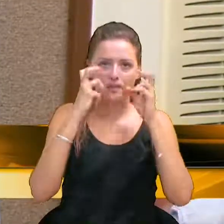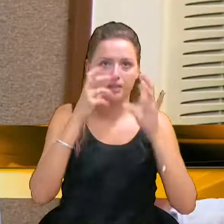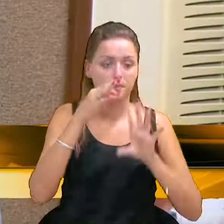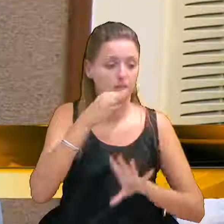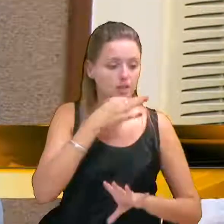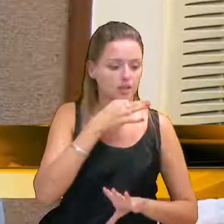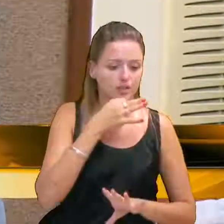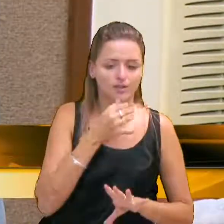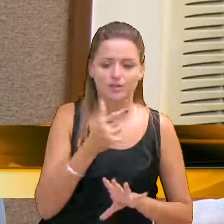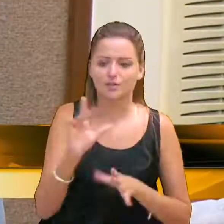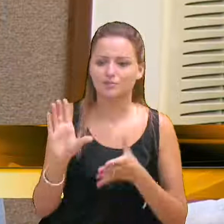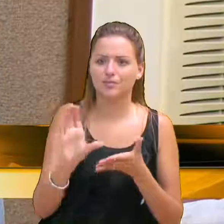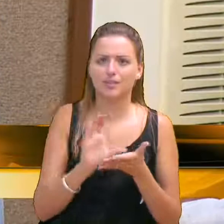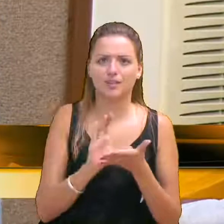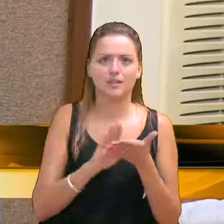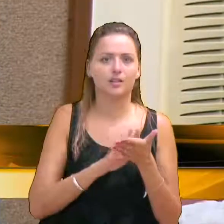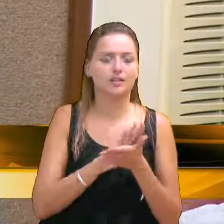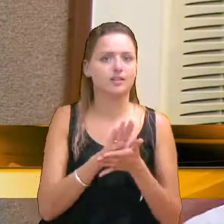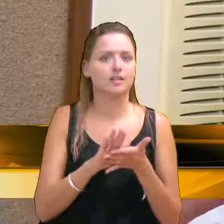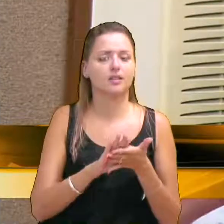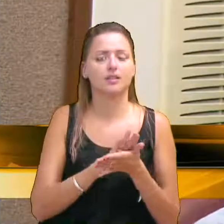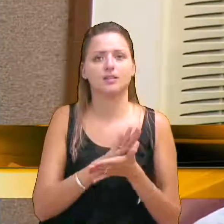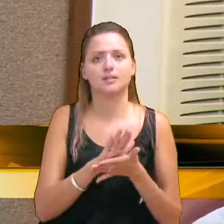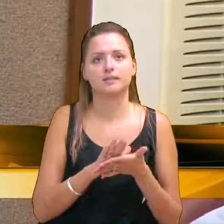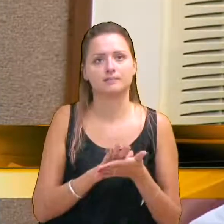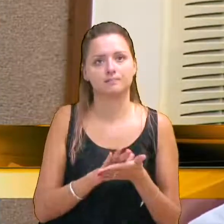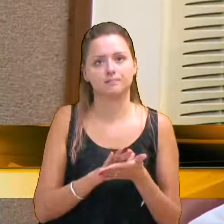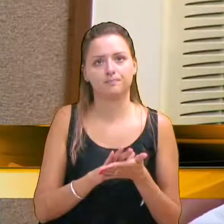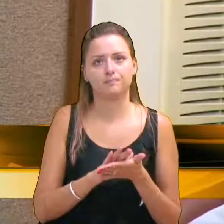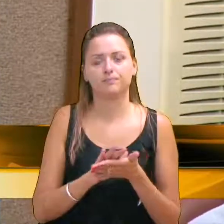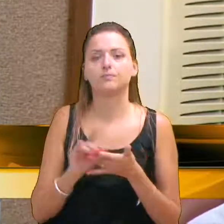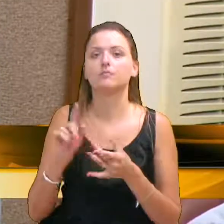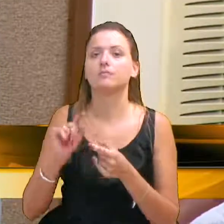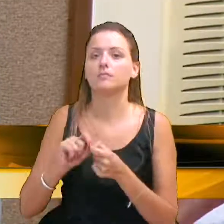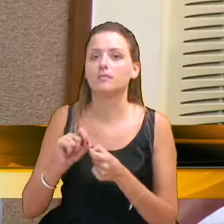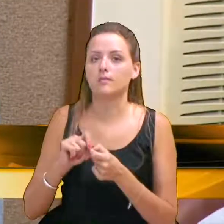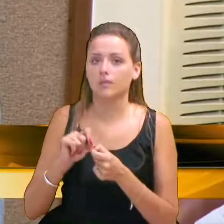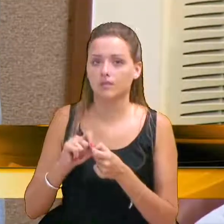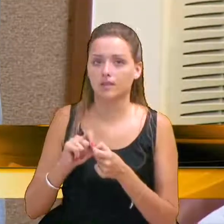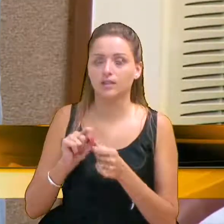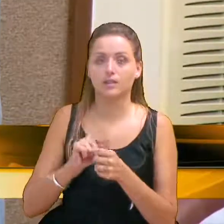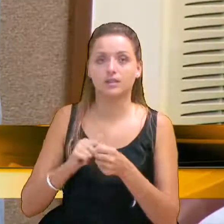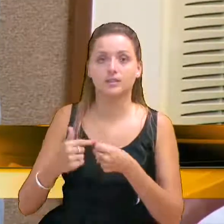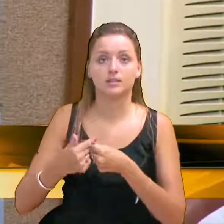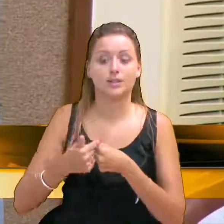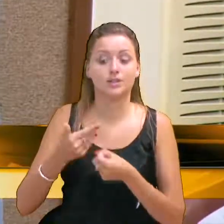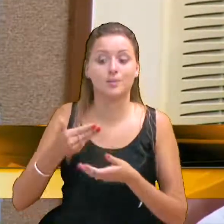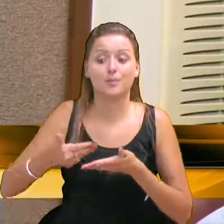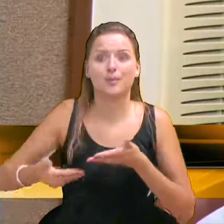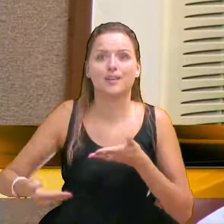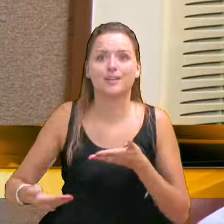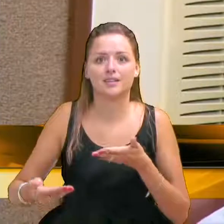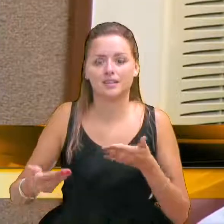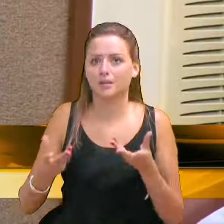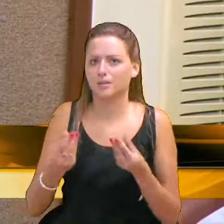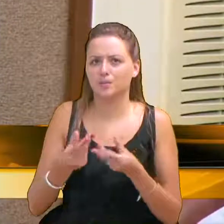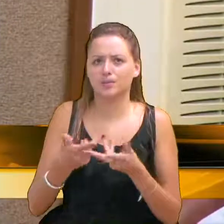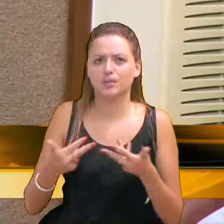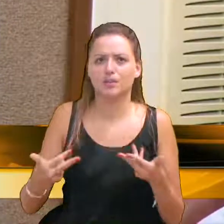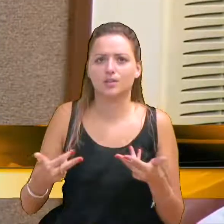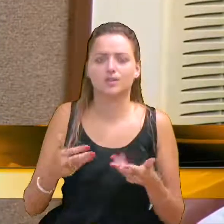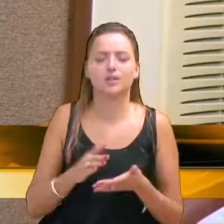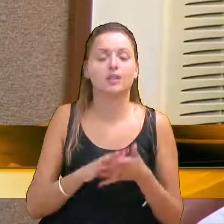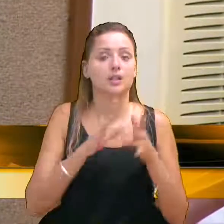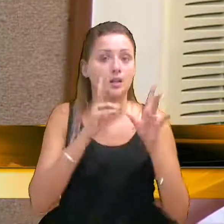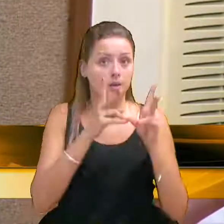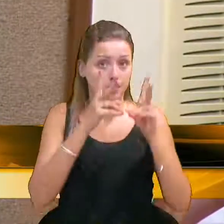o retorno suficiente e isso faz com que a cidade perca e perca muito. Se